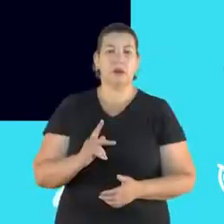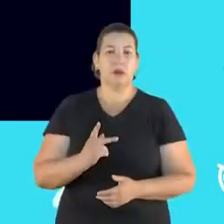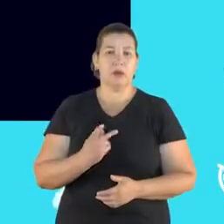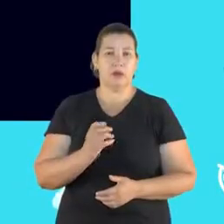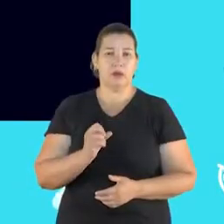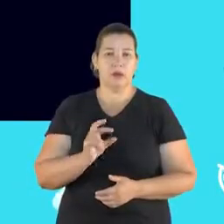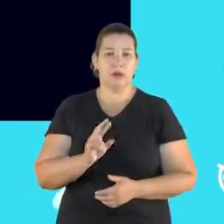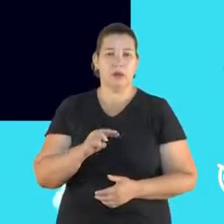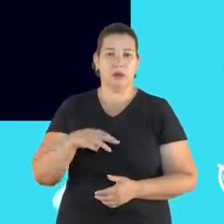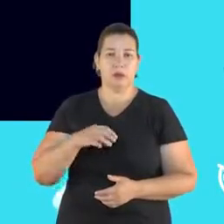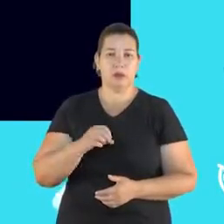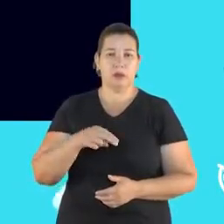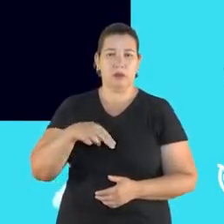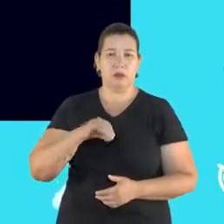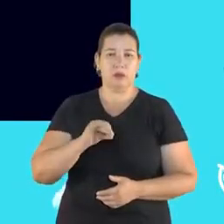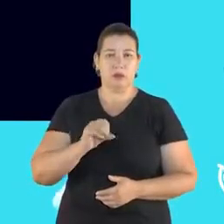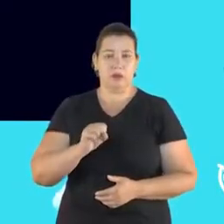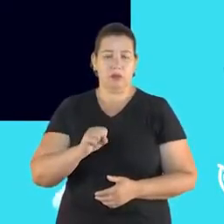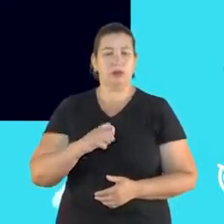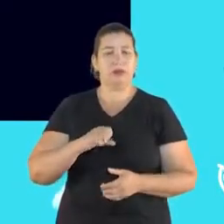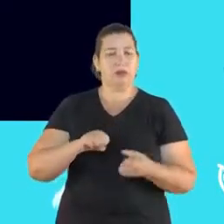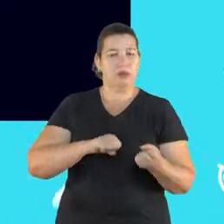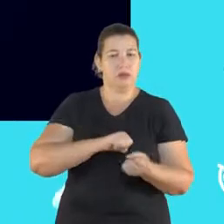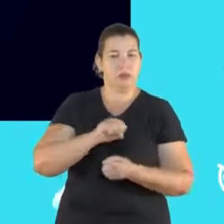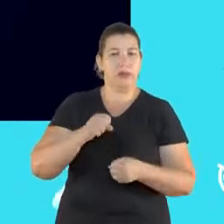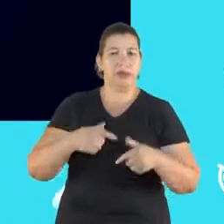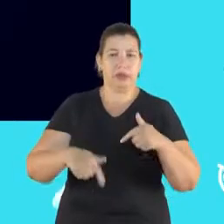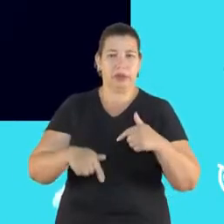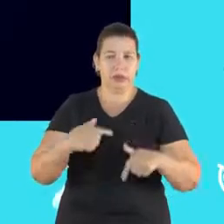Hormônios são substâncias químicas produzidas por glândulas.